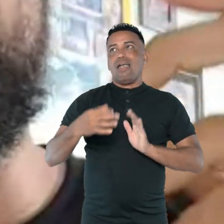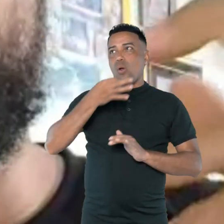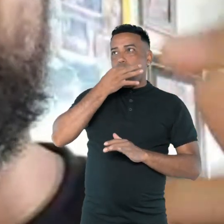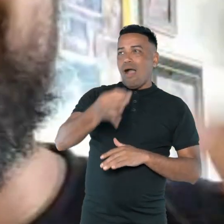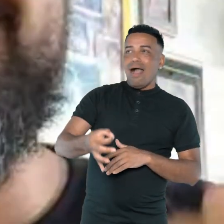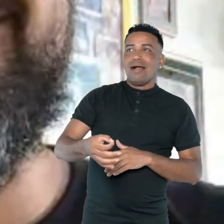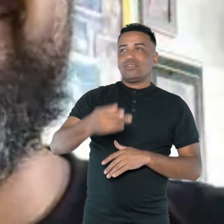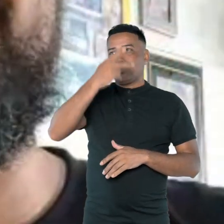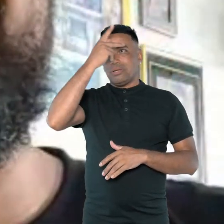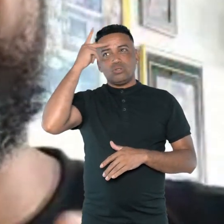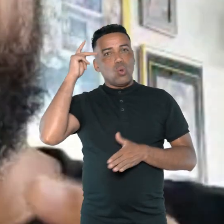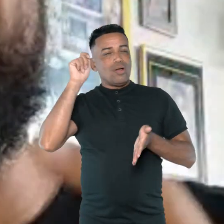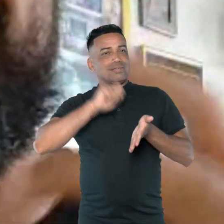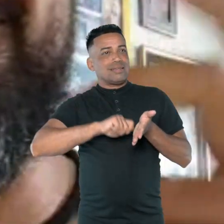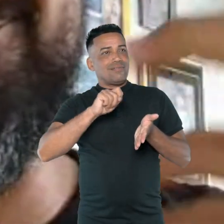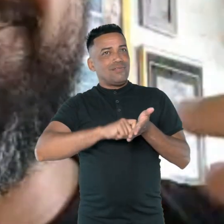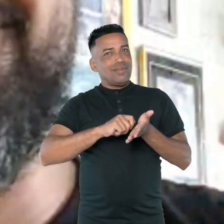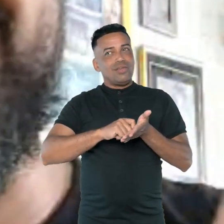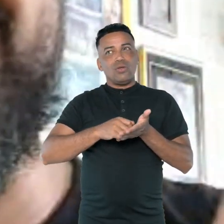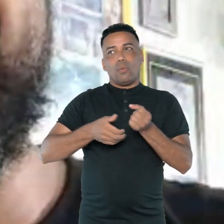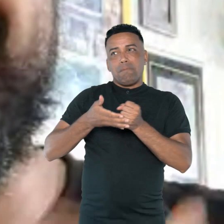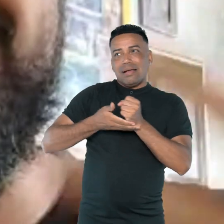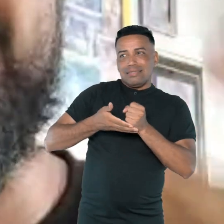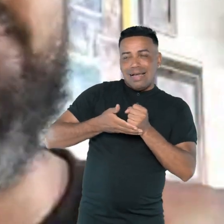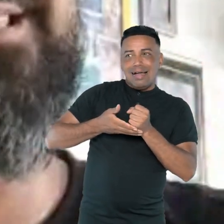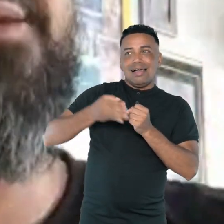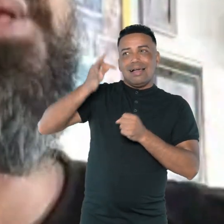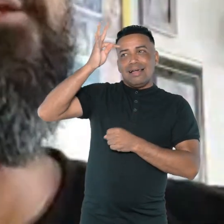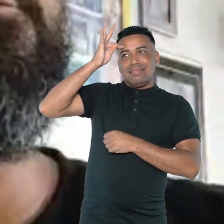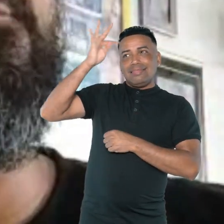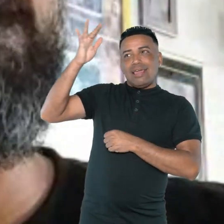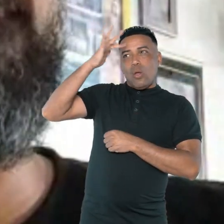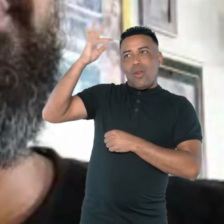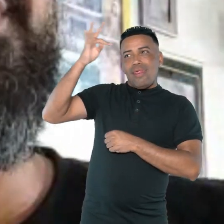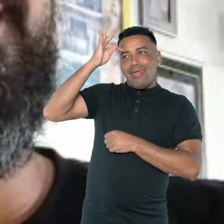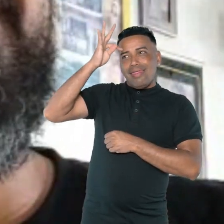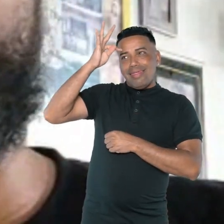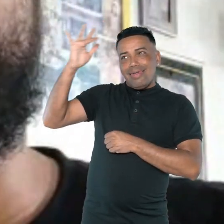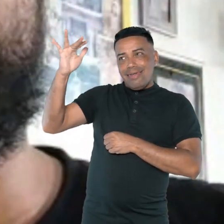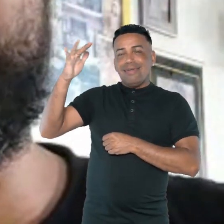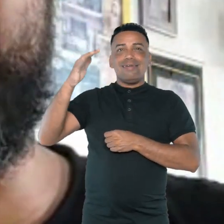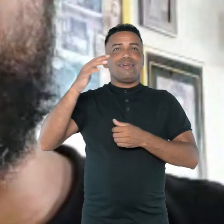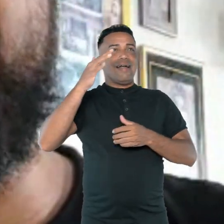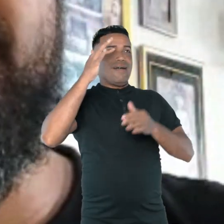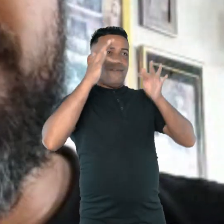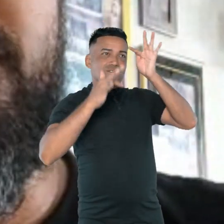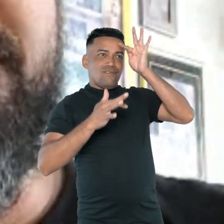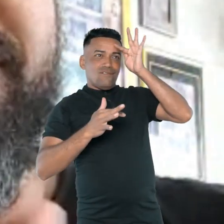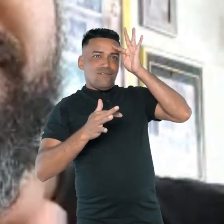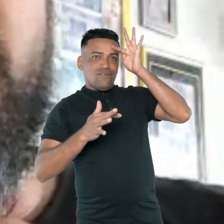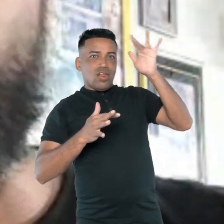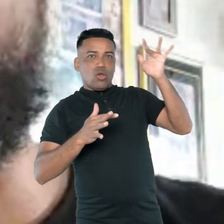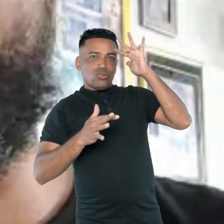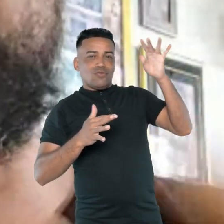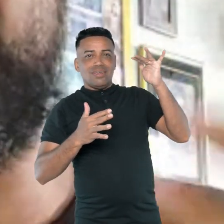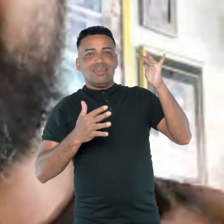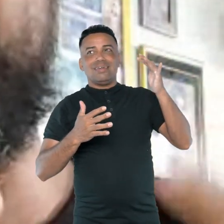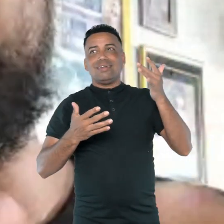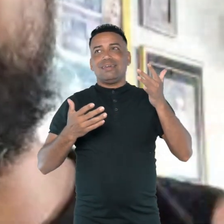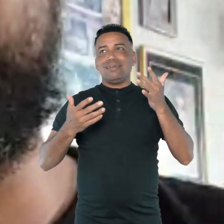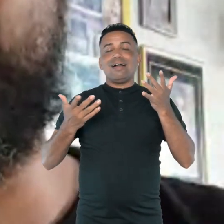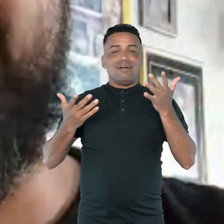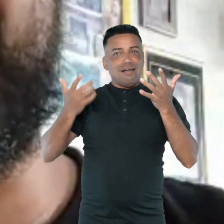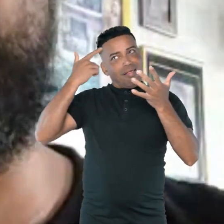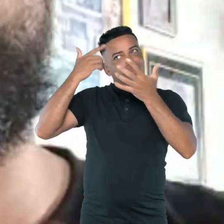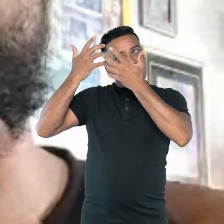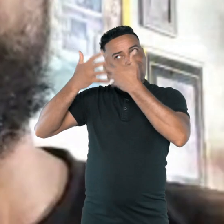está embasado nessa teoria, nessa filosofia, nessa linha de pensamento. Quando a gente lê um livro complexo, né,